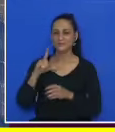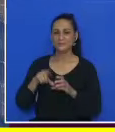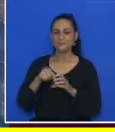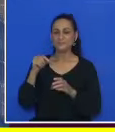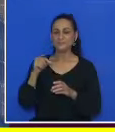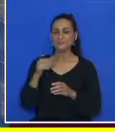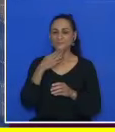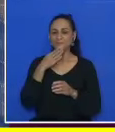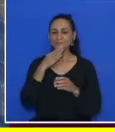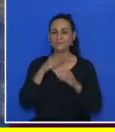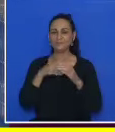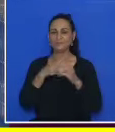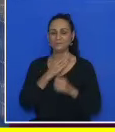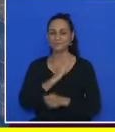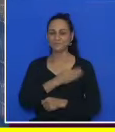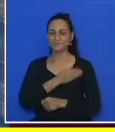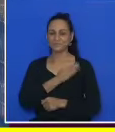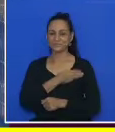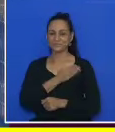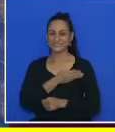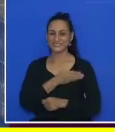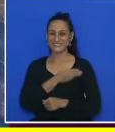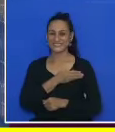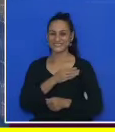Sorteio do Time do Coração.